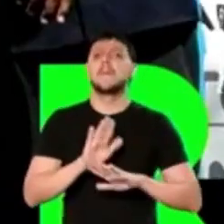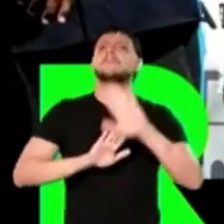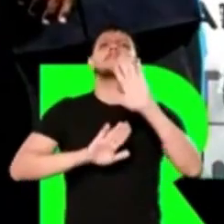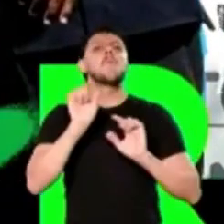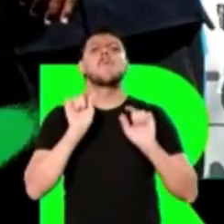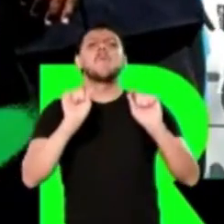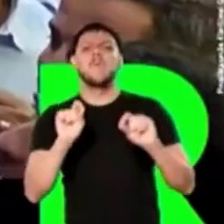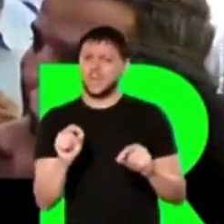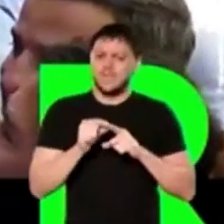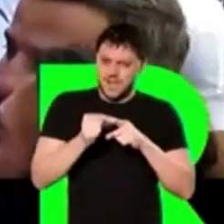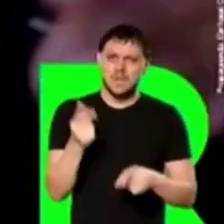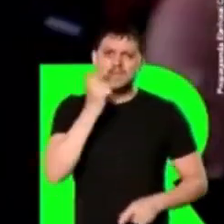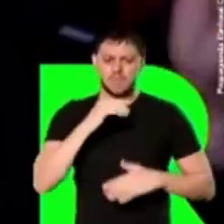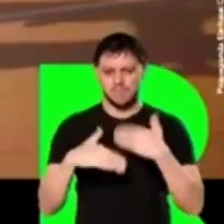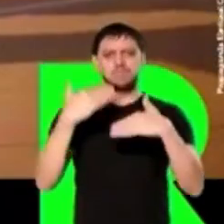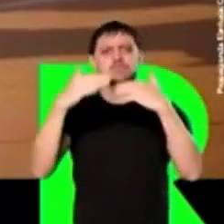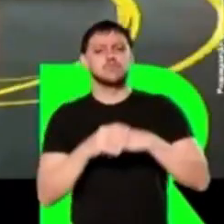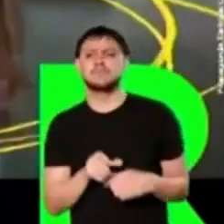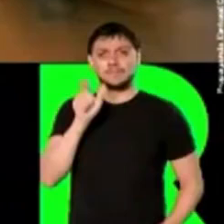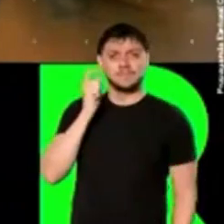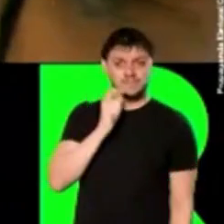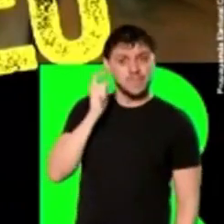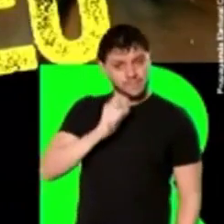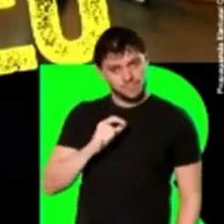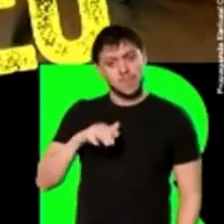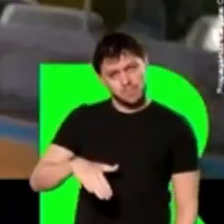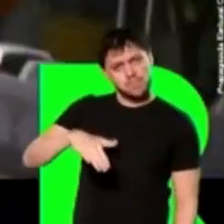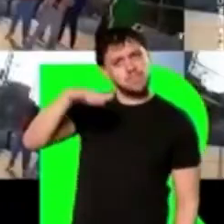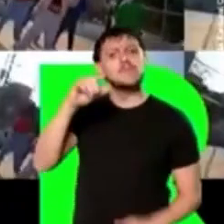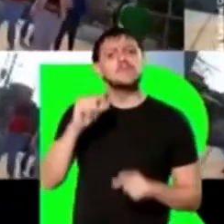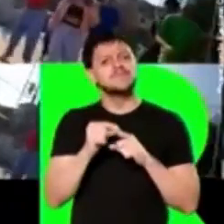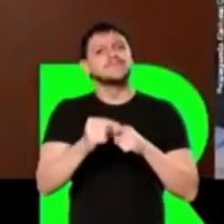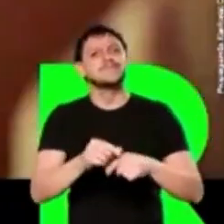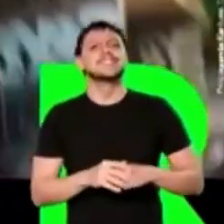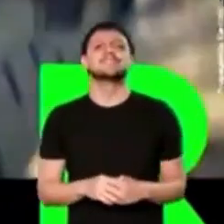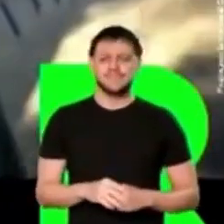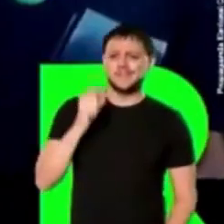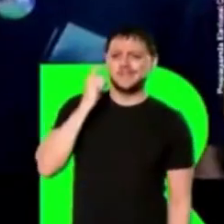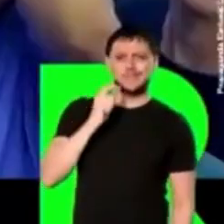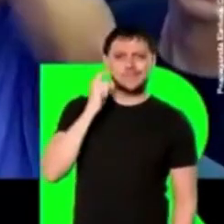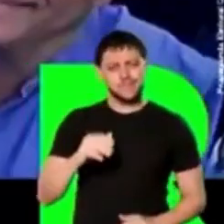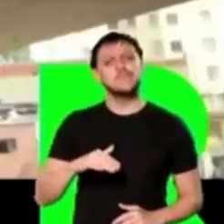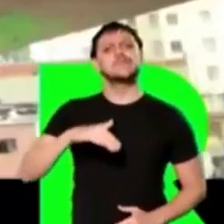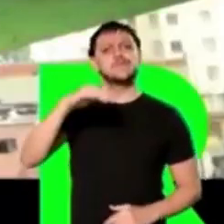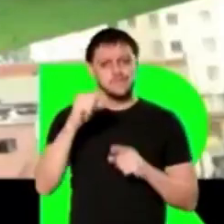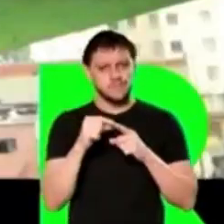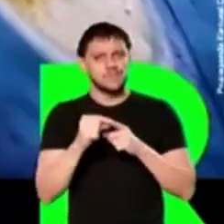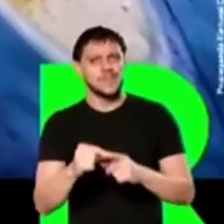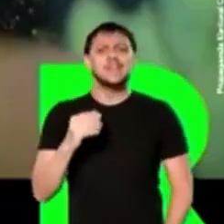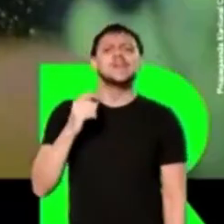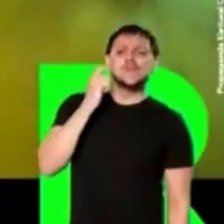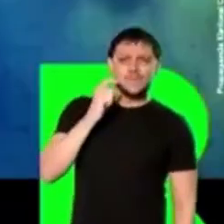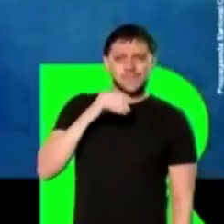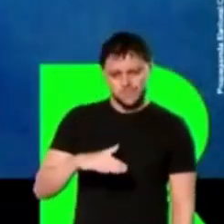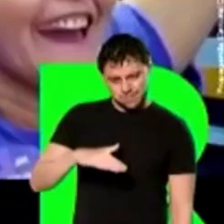sempre ajuda os seus. Levanta os braços e diz aí: a periferia venceu. Ricardo é cria da periferia. Ricardo é cria da